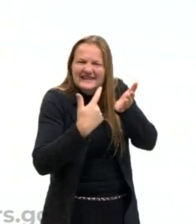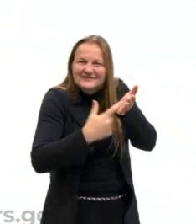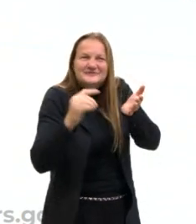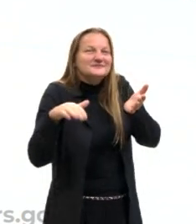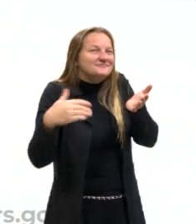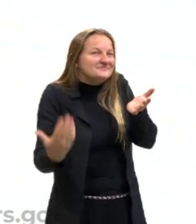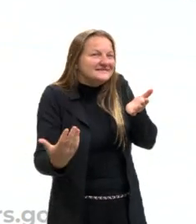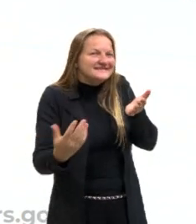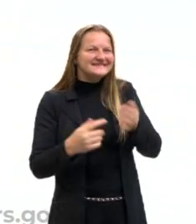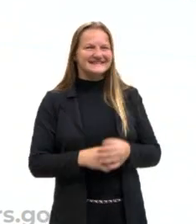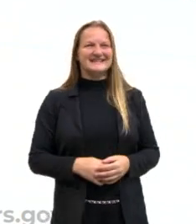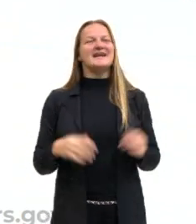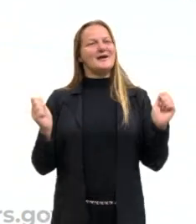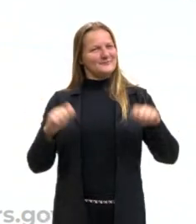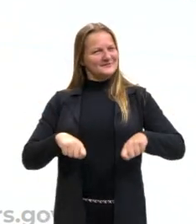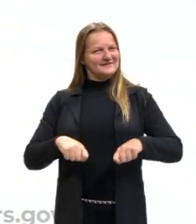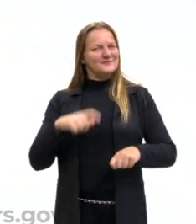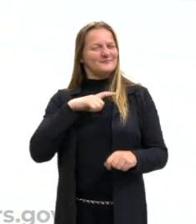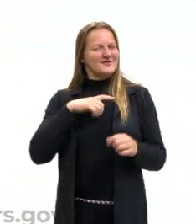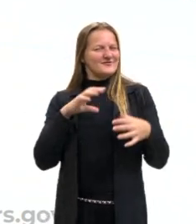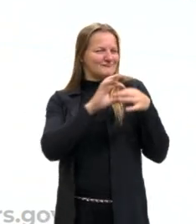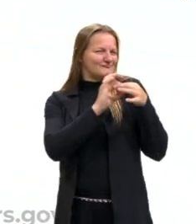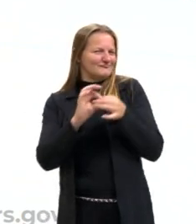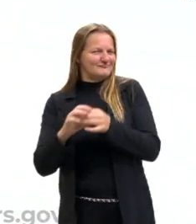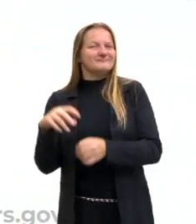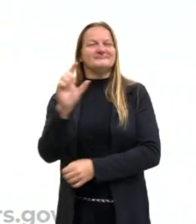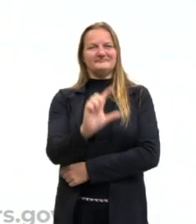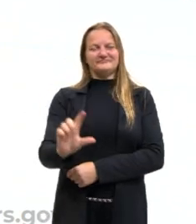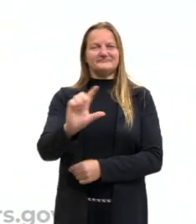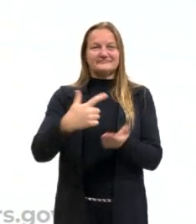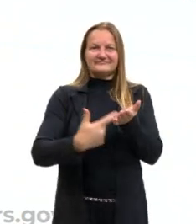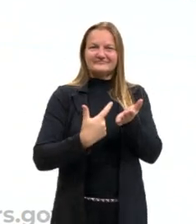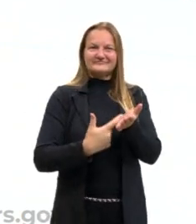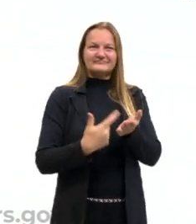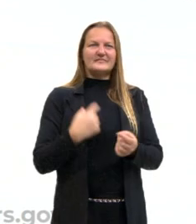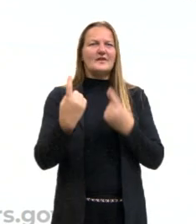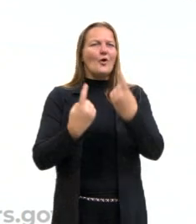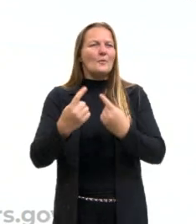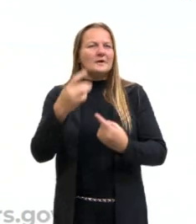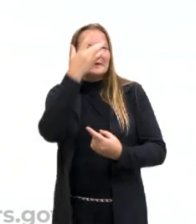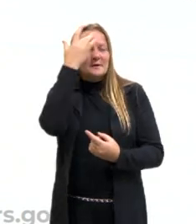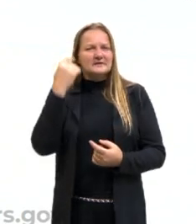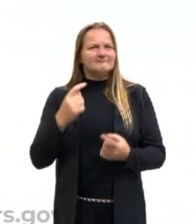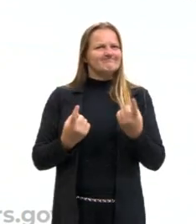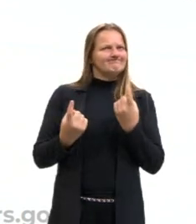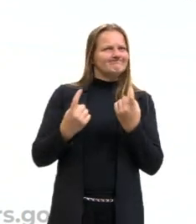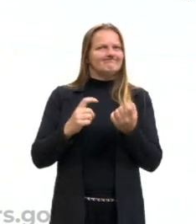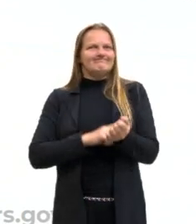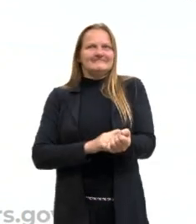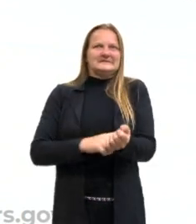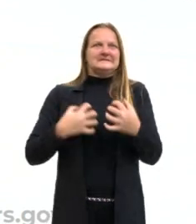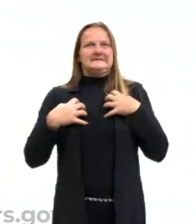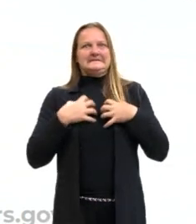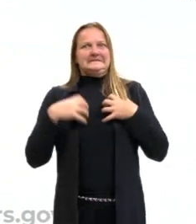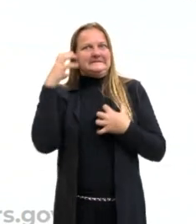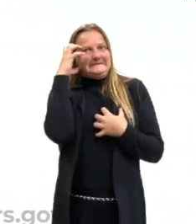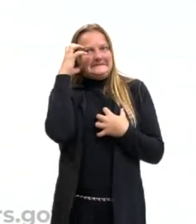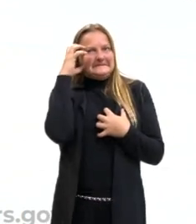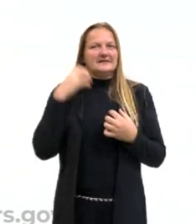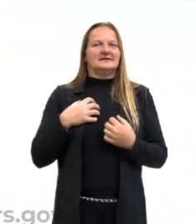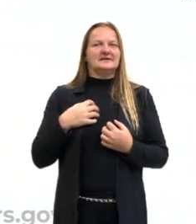professoras pode ser tem a ver com livros né tem a ver outros pensam assim fazer essa cara de desespero e